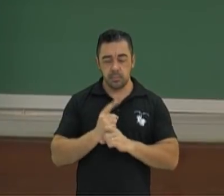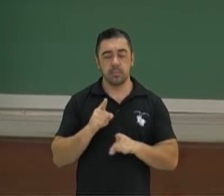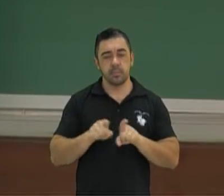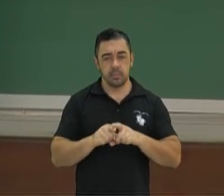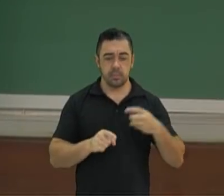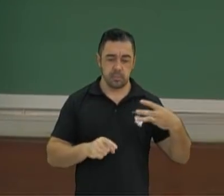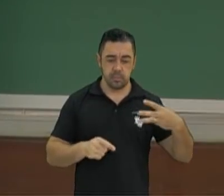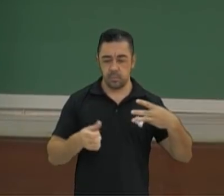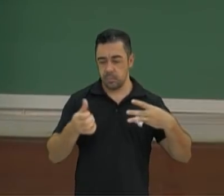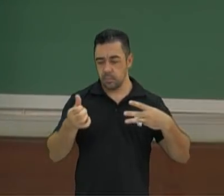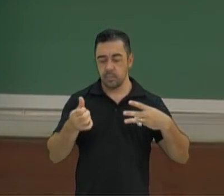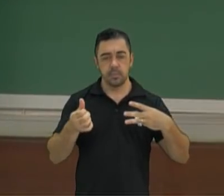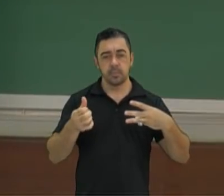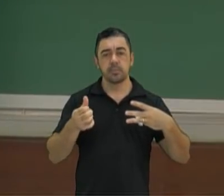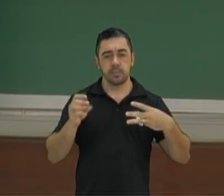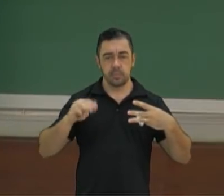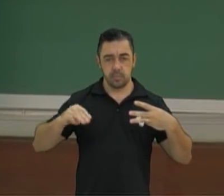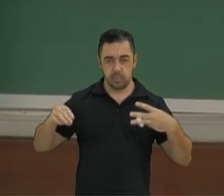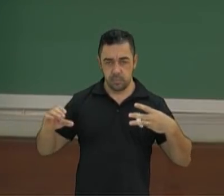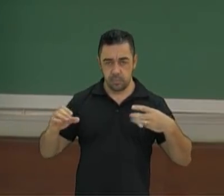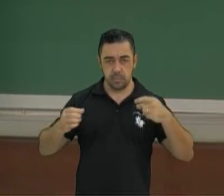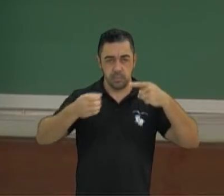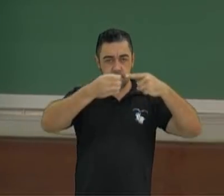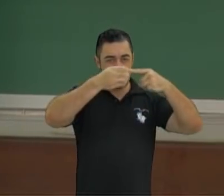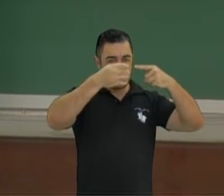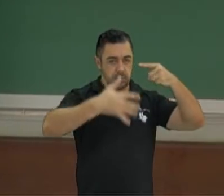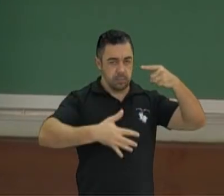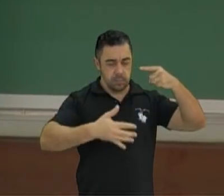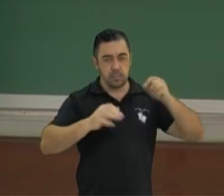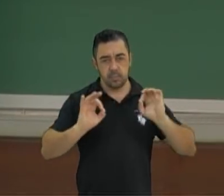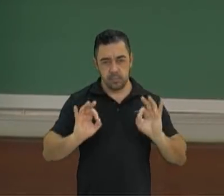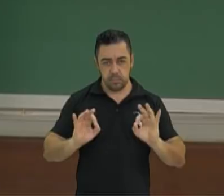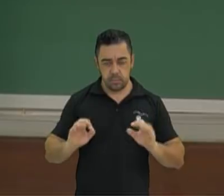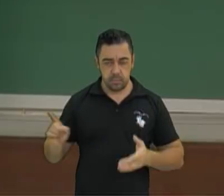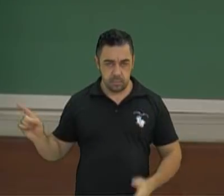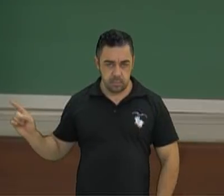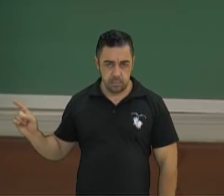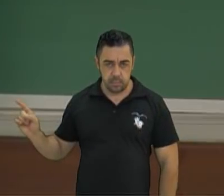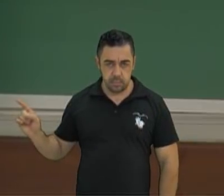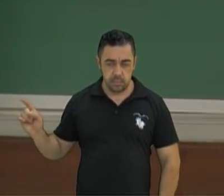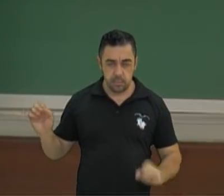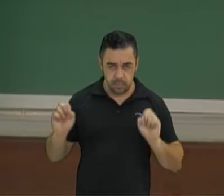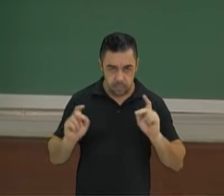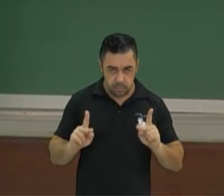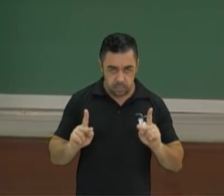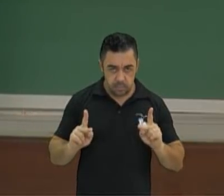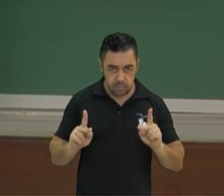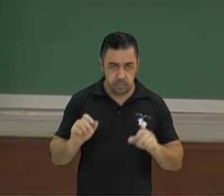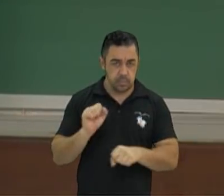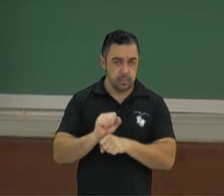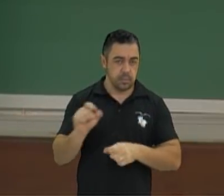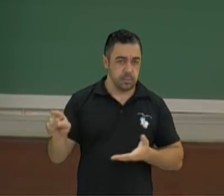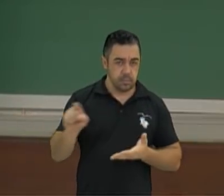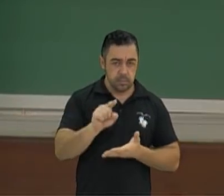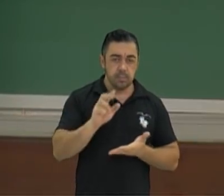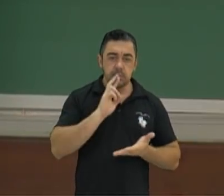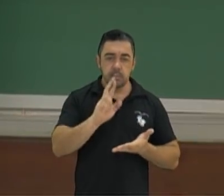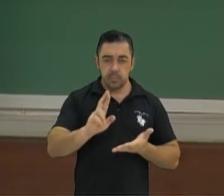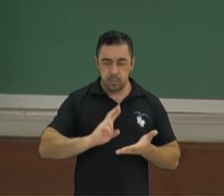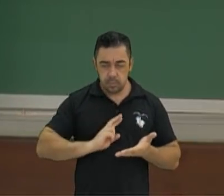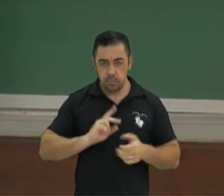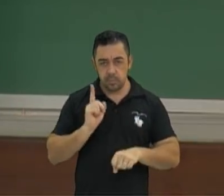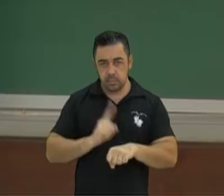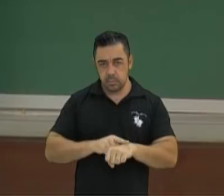também os denominadores em comum, denominador comum entre 3 e 6, ok? Então, a professora vai